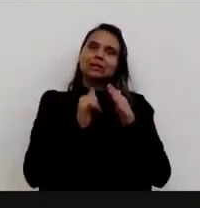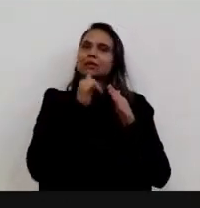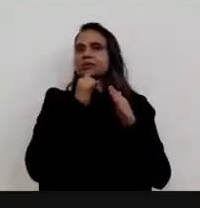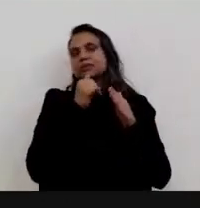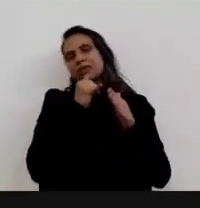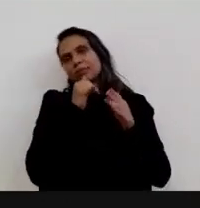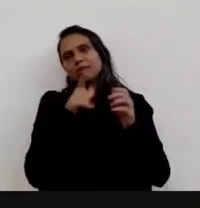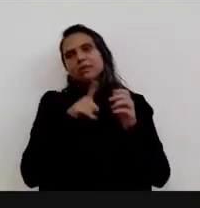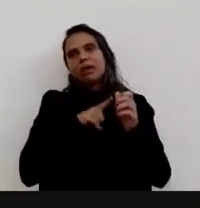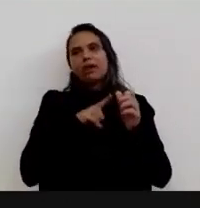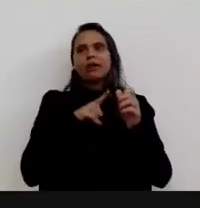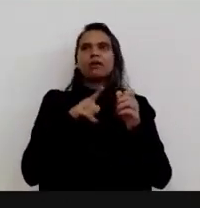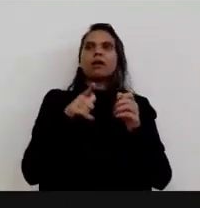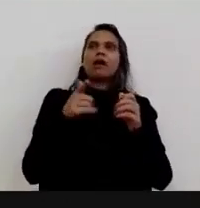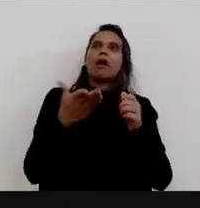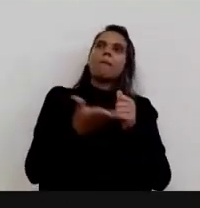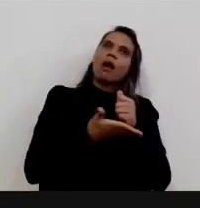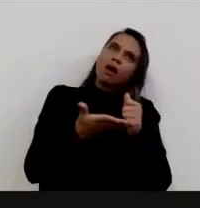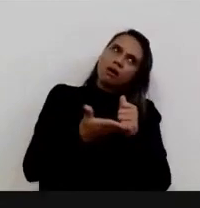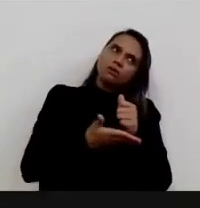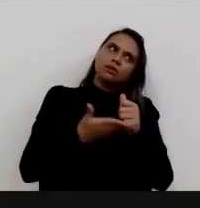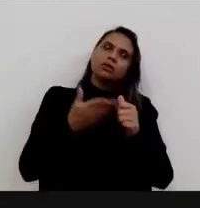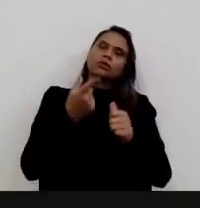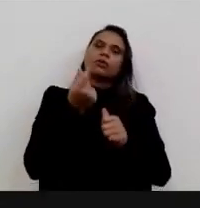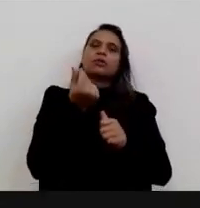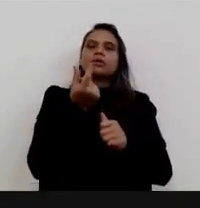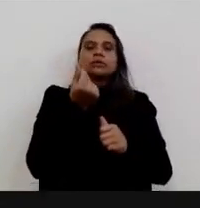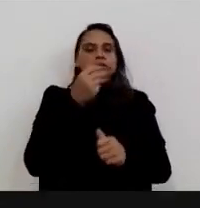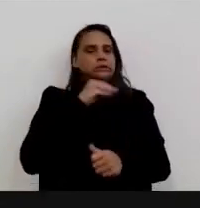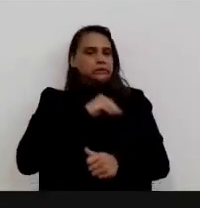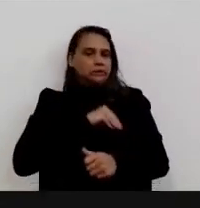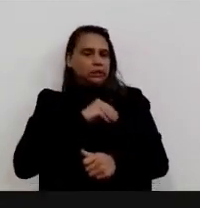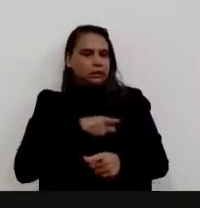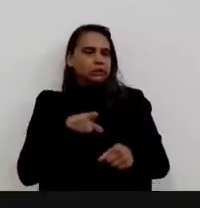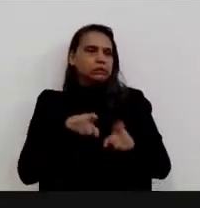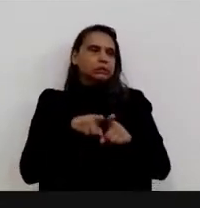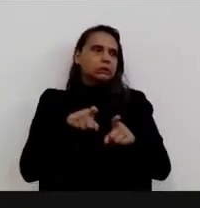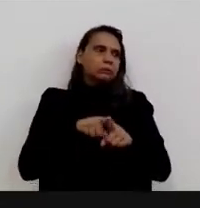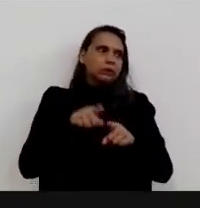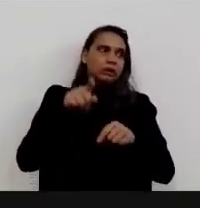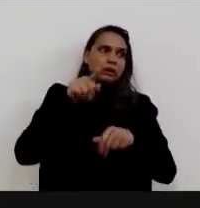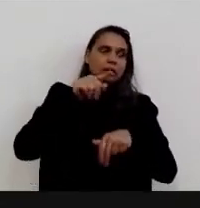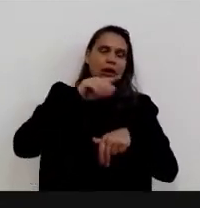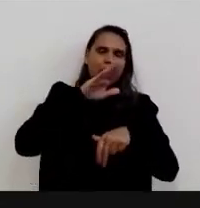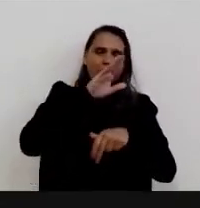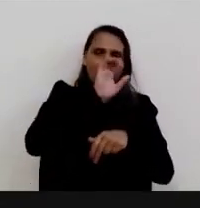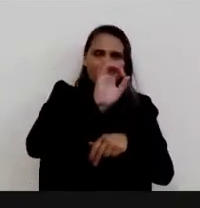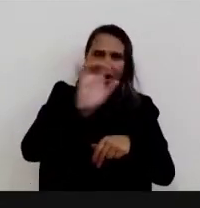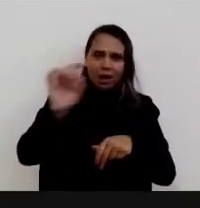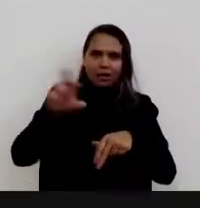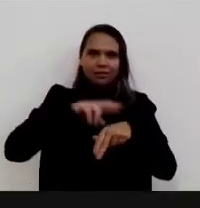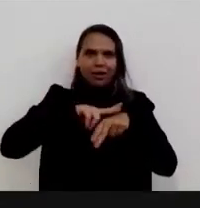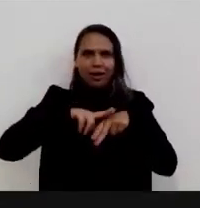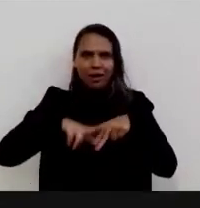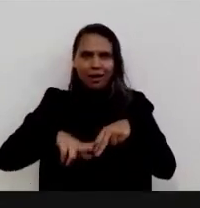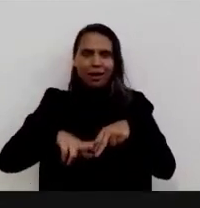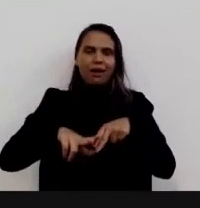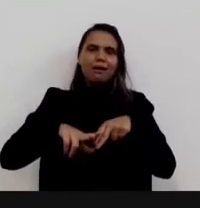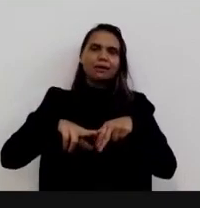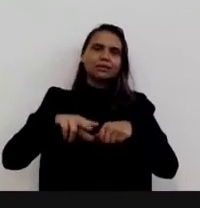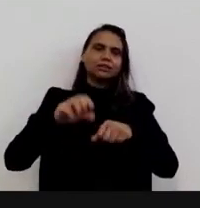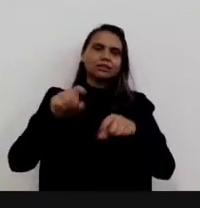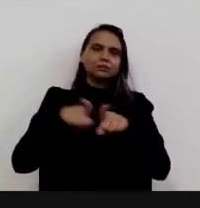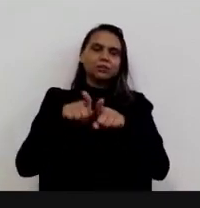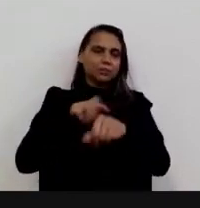gênero, você tem um piso de financiamento associado à cor, raça, né? E isso talvez, e ele é por partido, ele é medido por